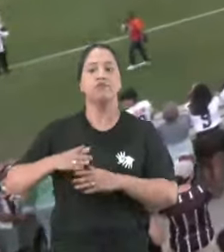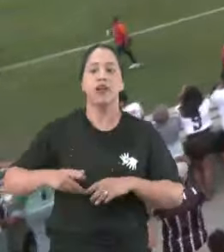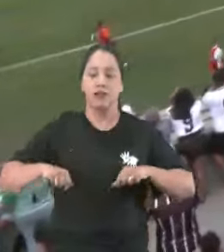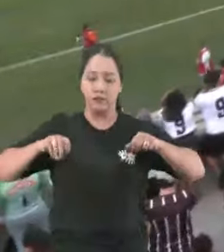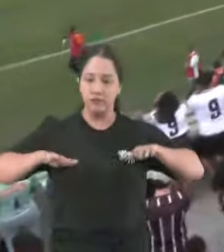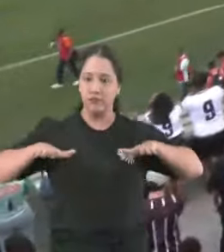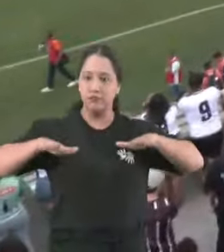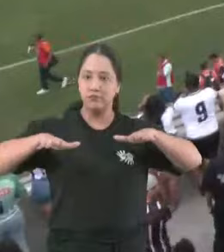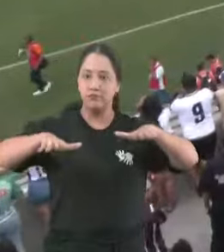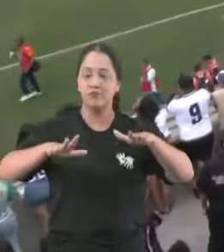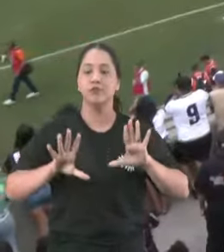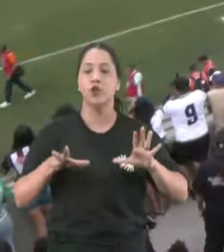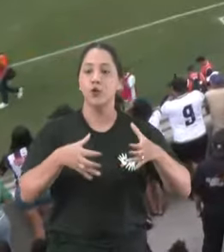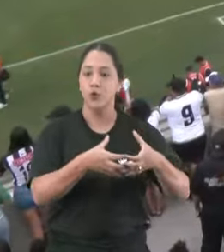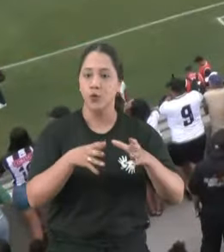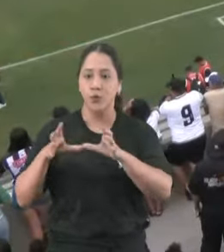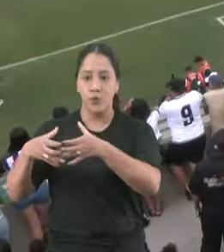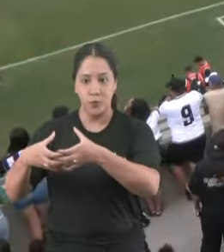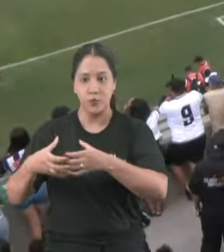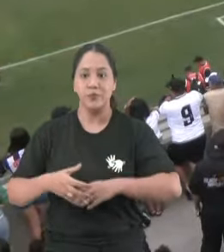duas equipes.